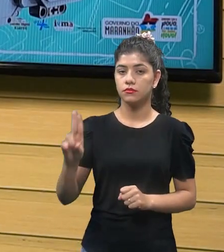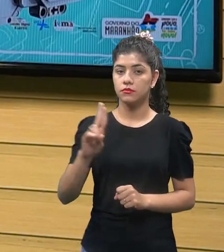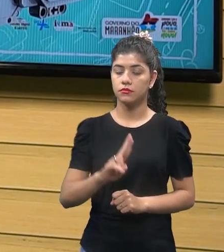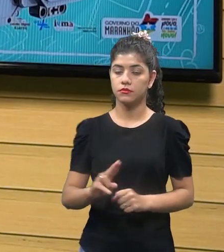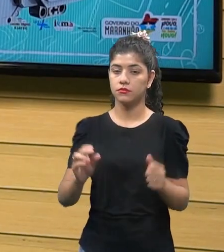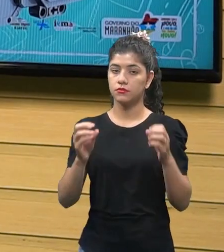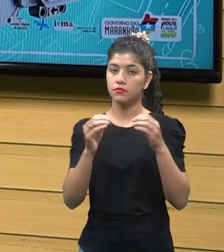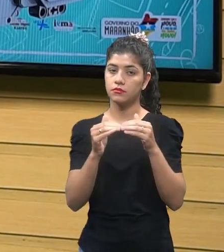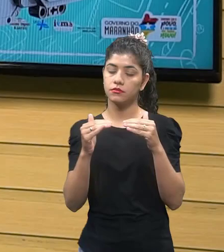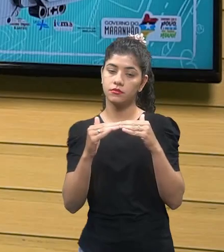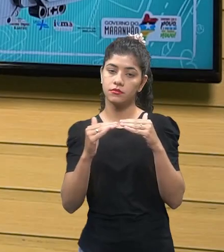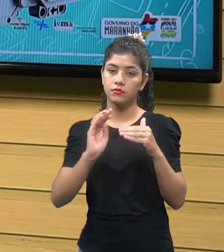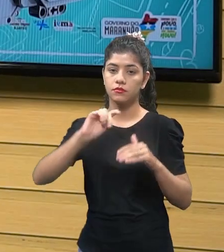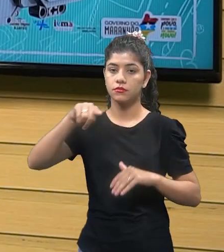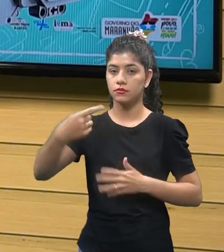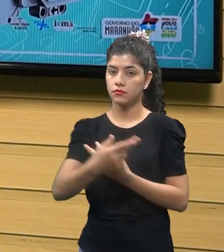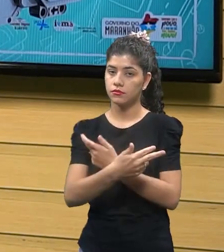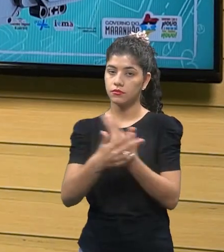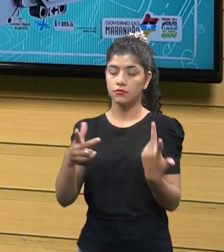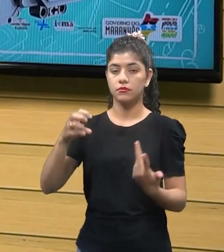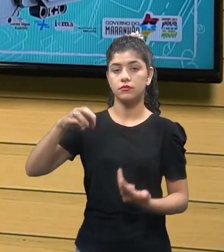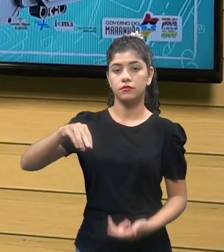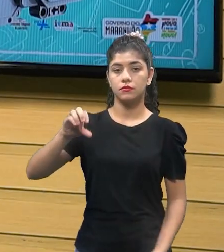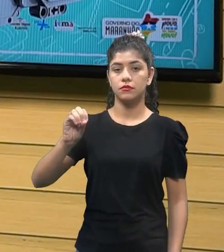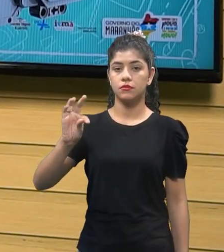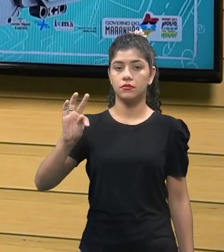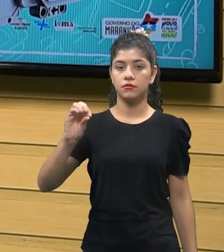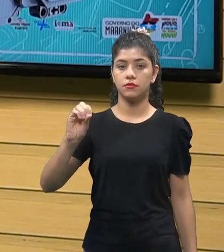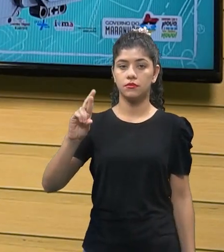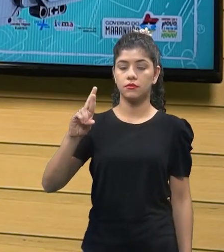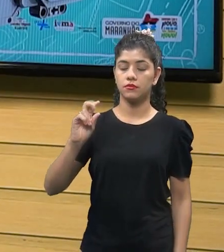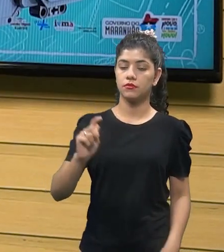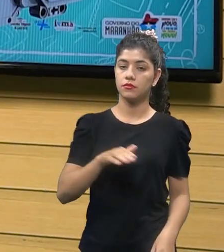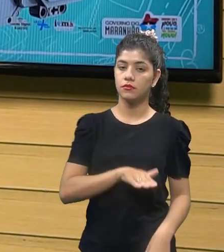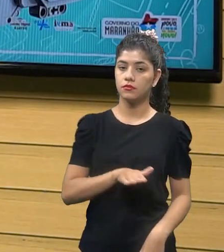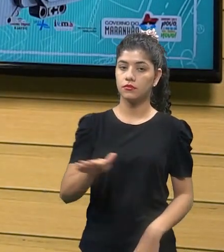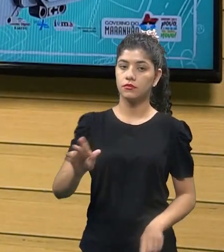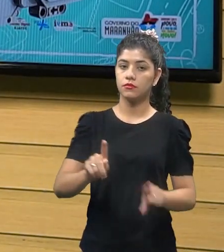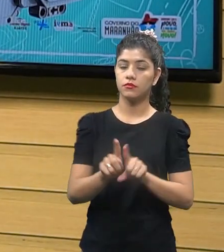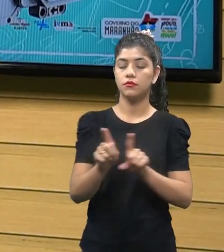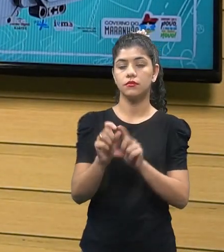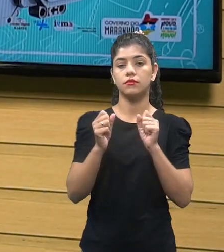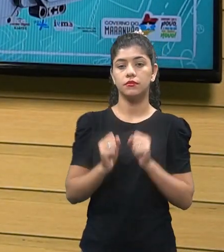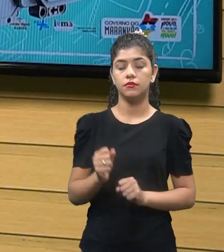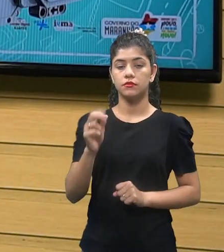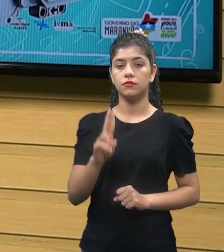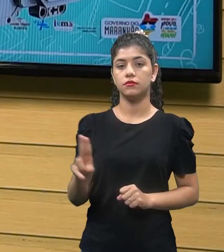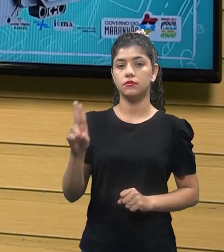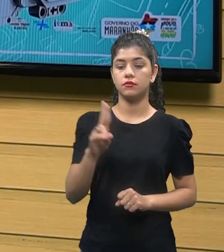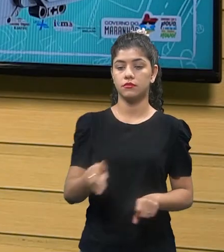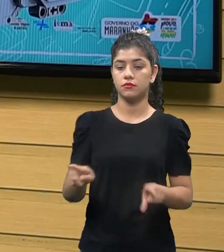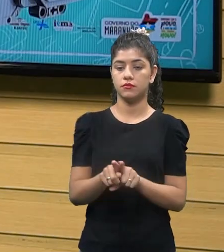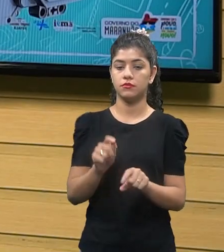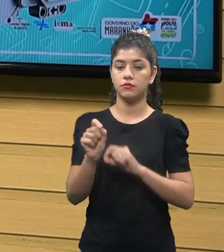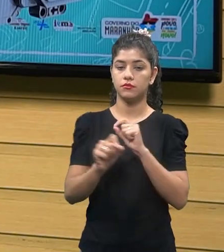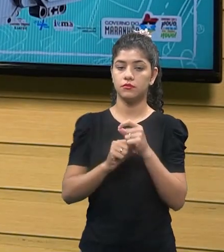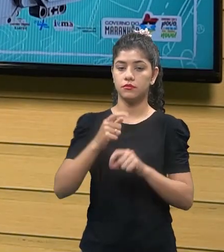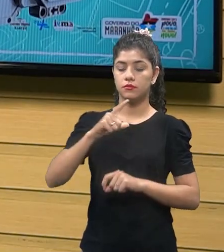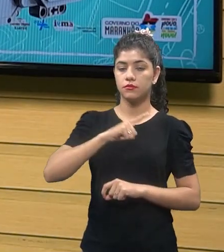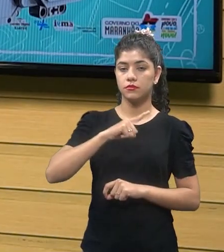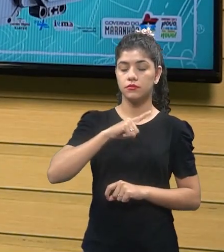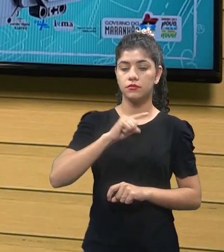em combinação com outros motores para o deslocamento, mas também você pode utilizar ele como forma de